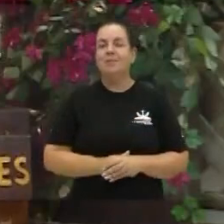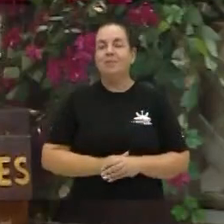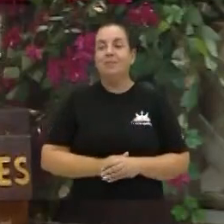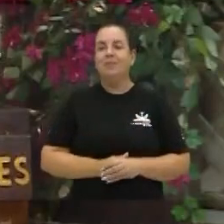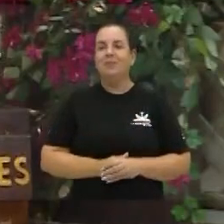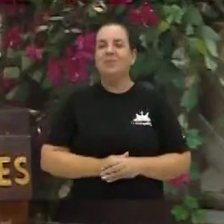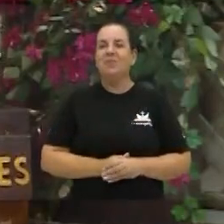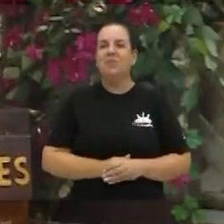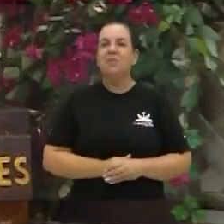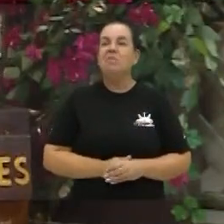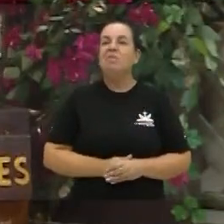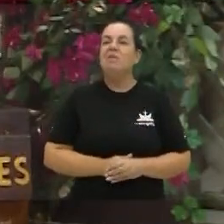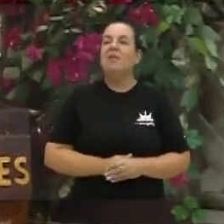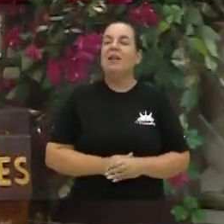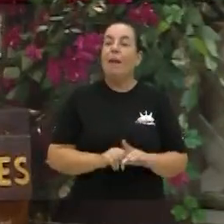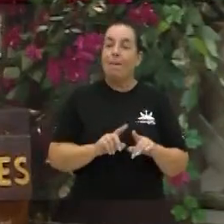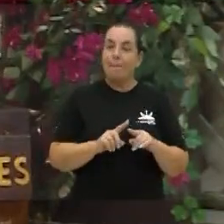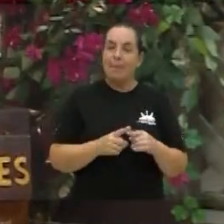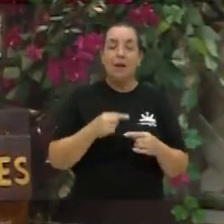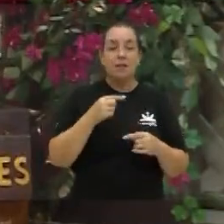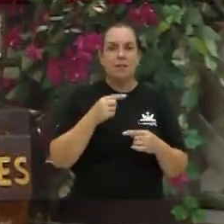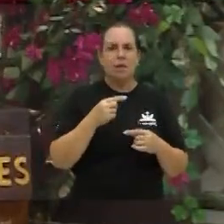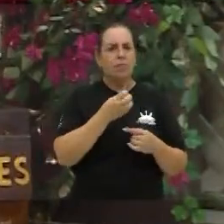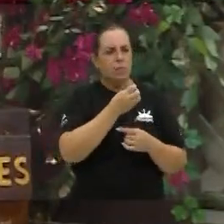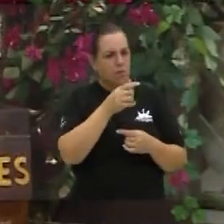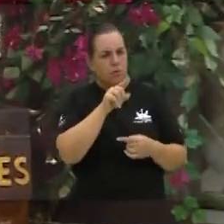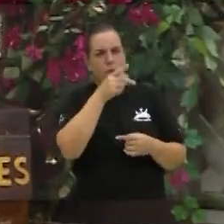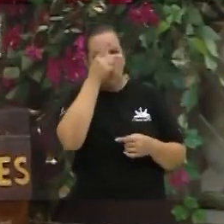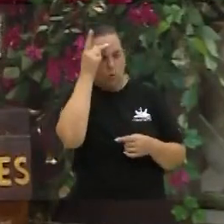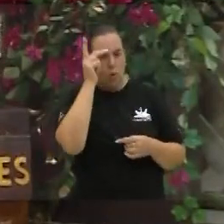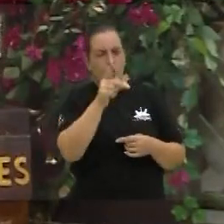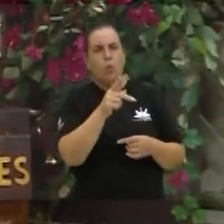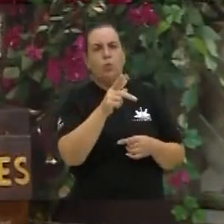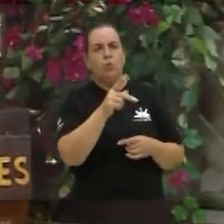Mas aos outros, ele mostrou as chagas.